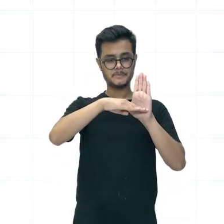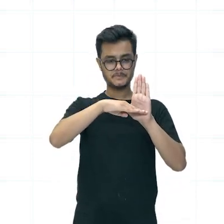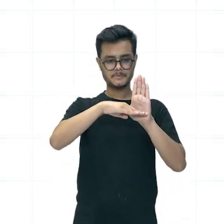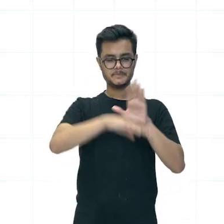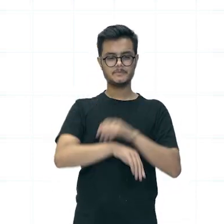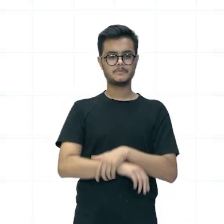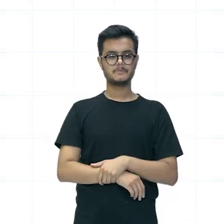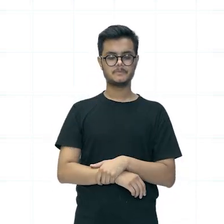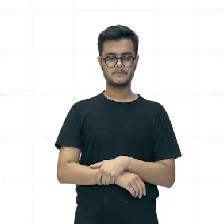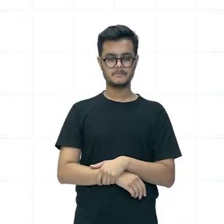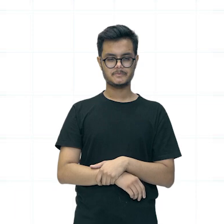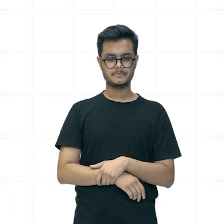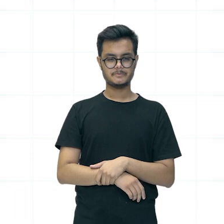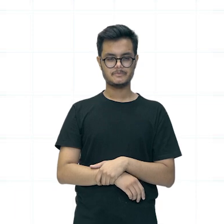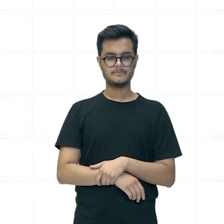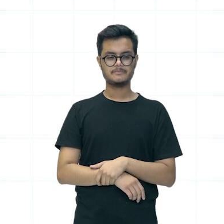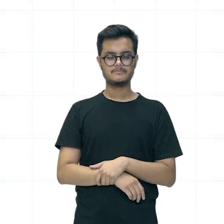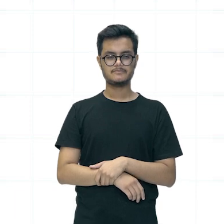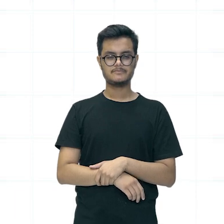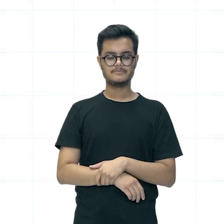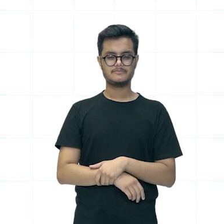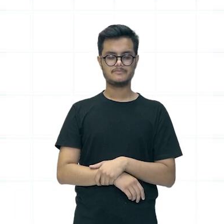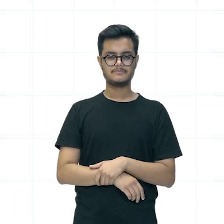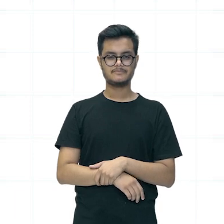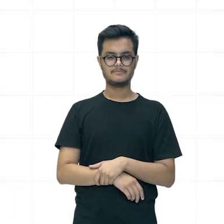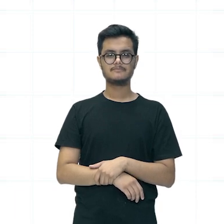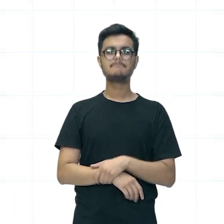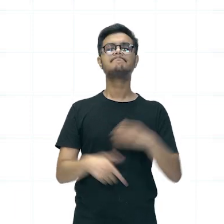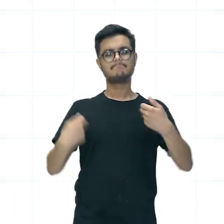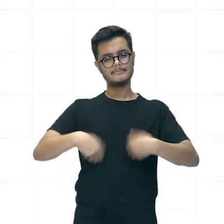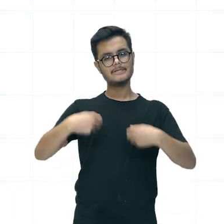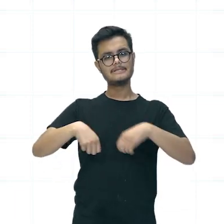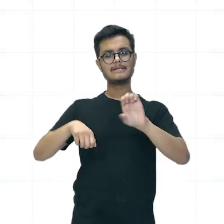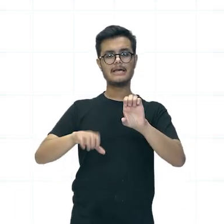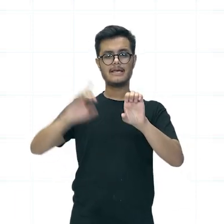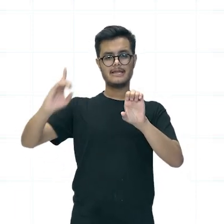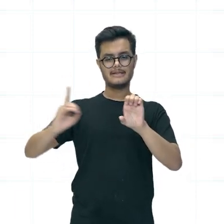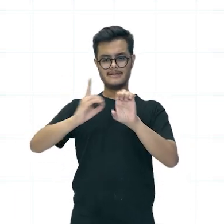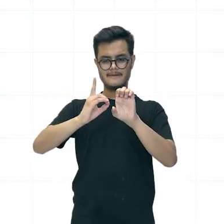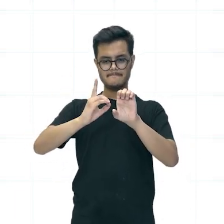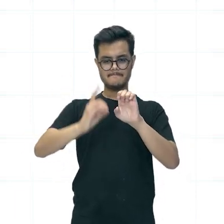use, used, tá bom? Devem acrescentar a letra D aí,